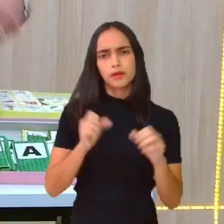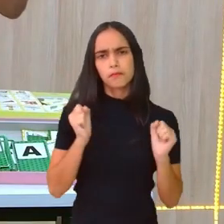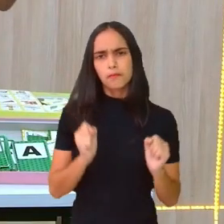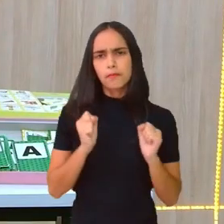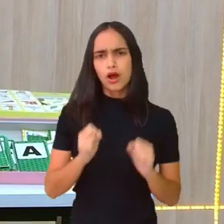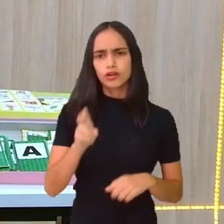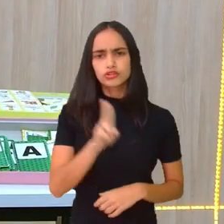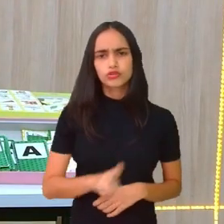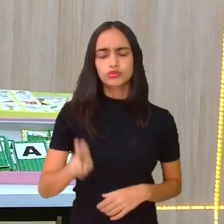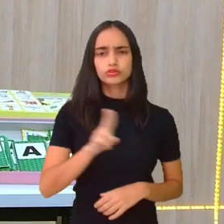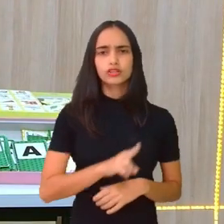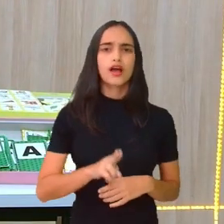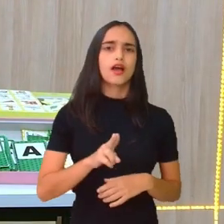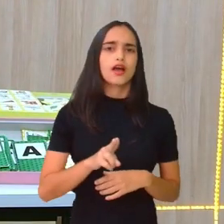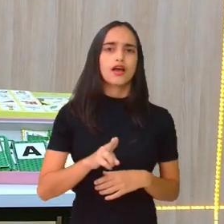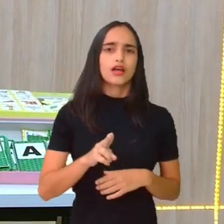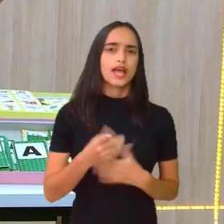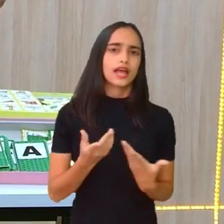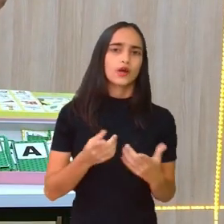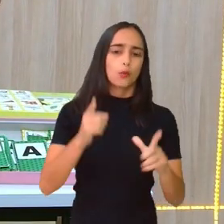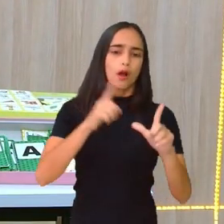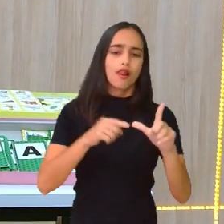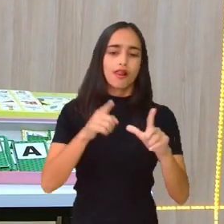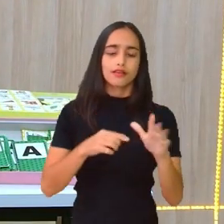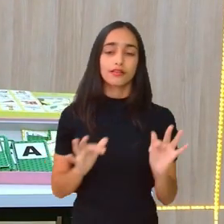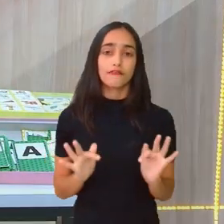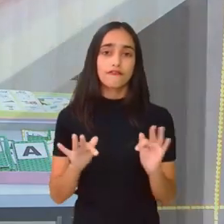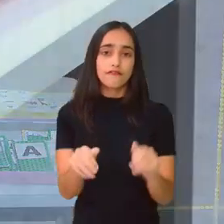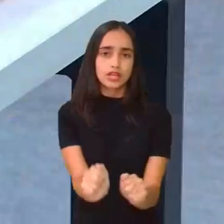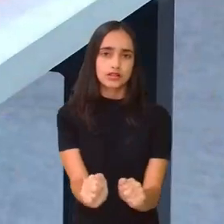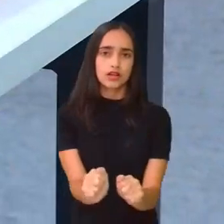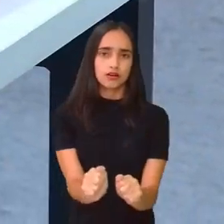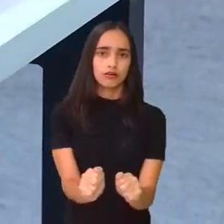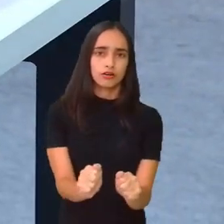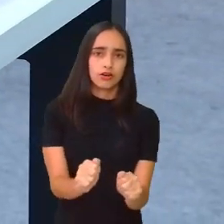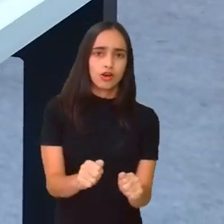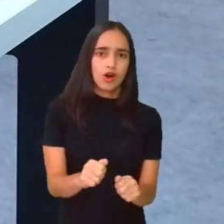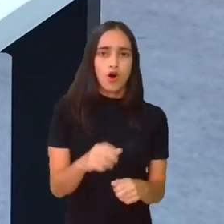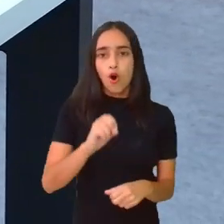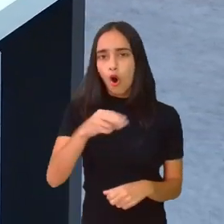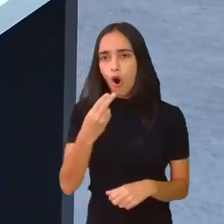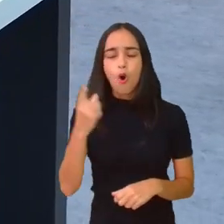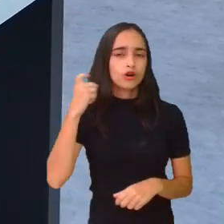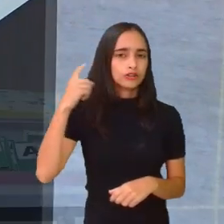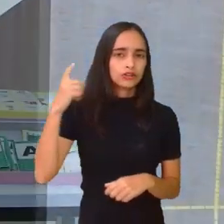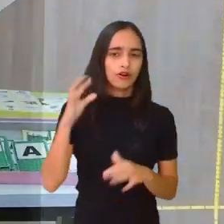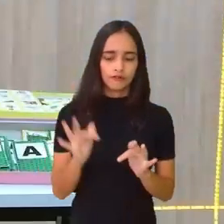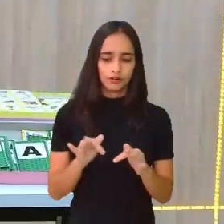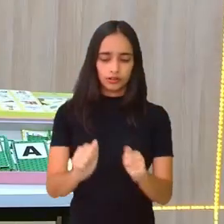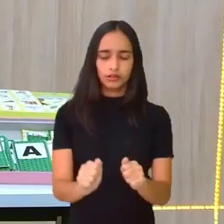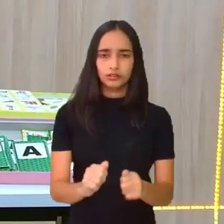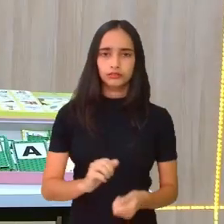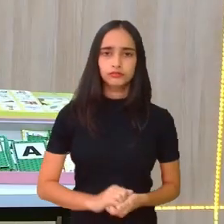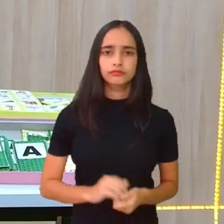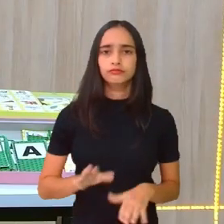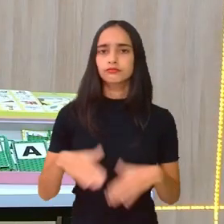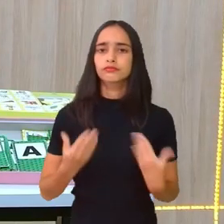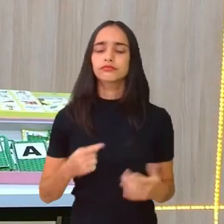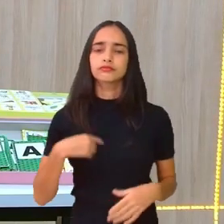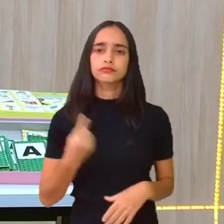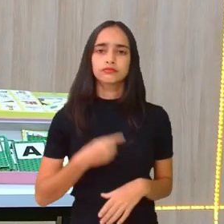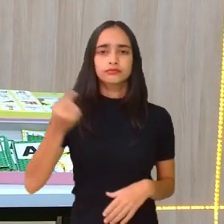apropriar do som final e da letra final. Quando a gente fala de som final e letra final, a gente está pensando